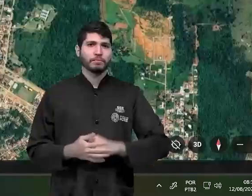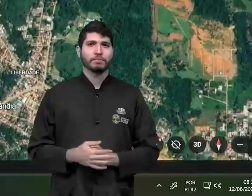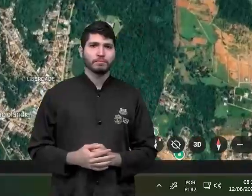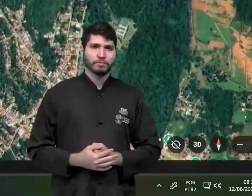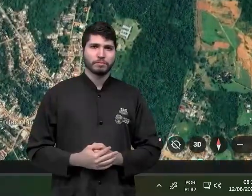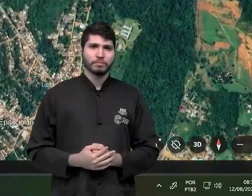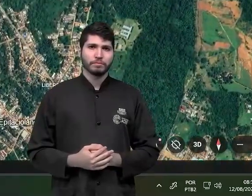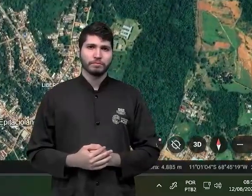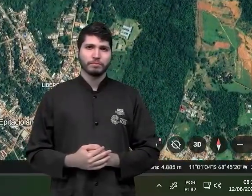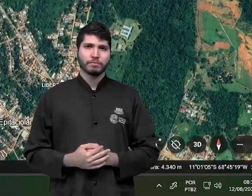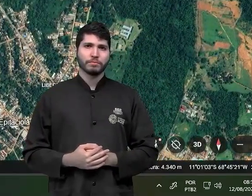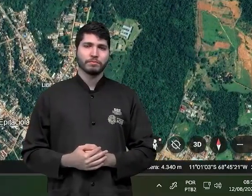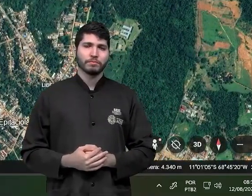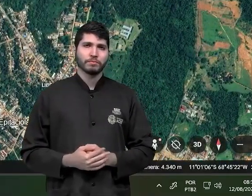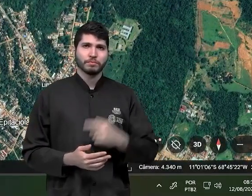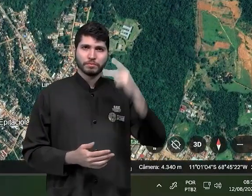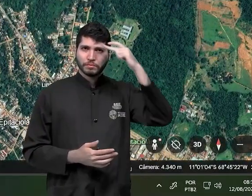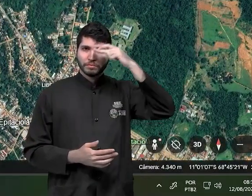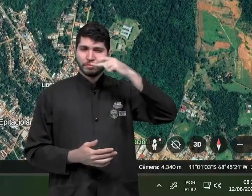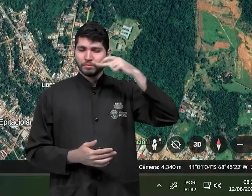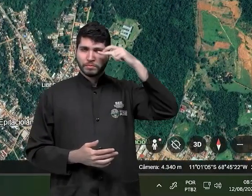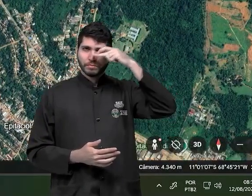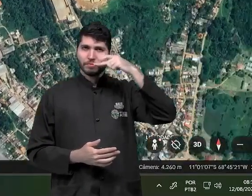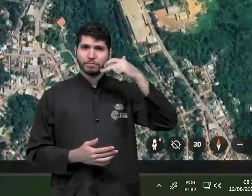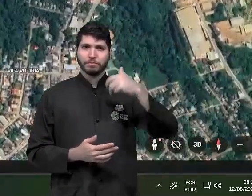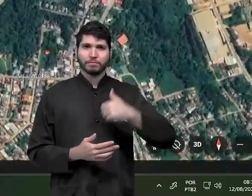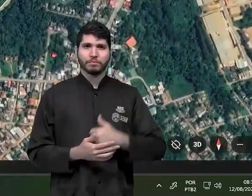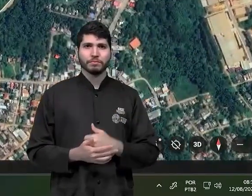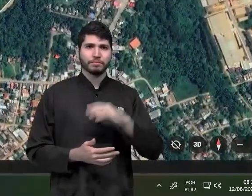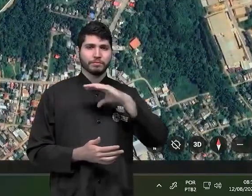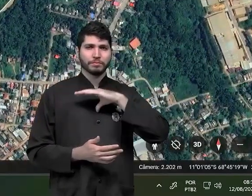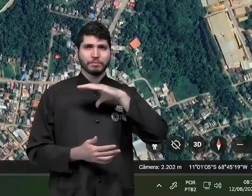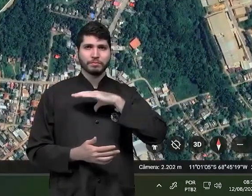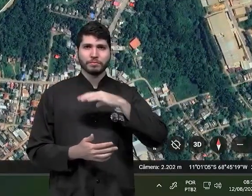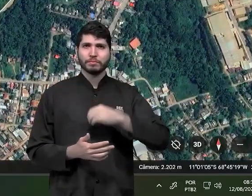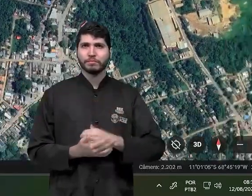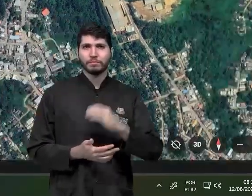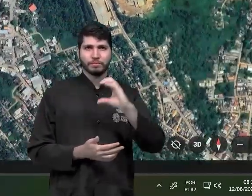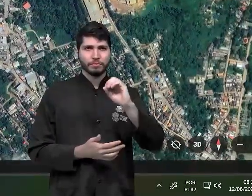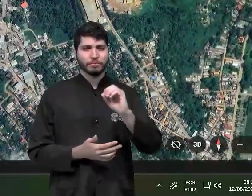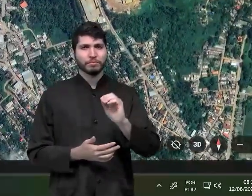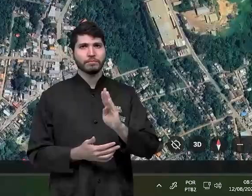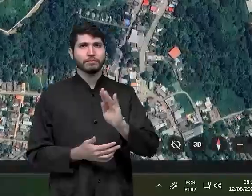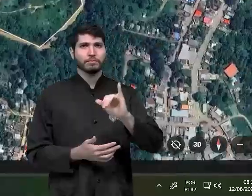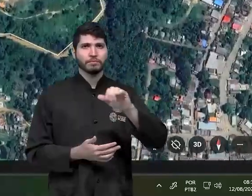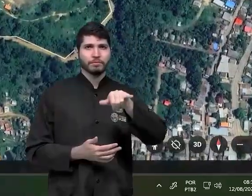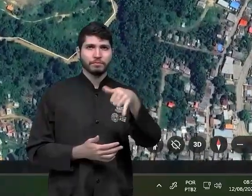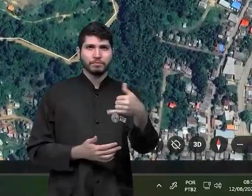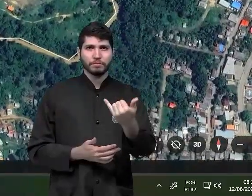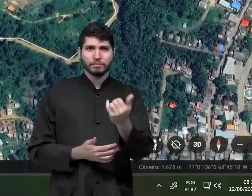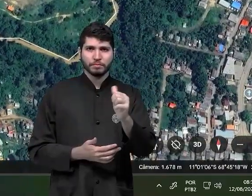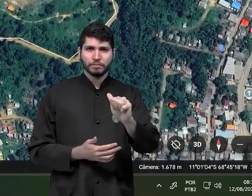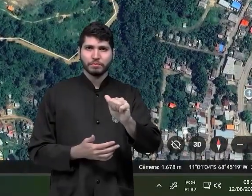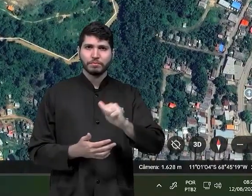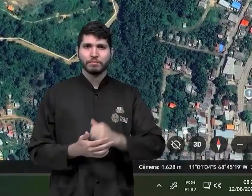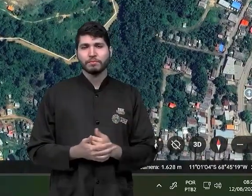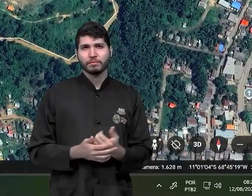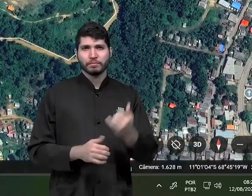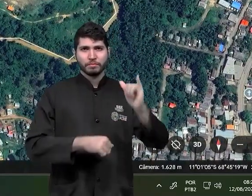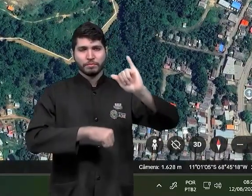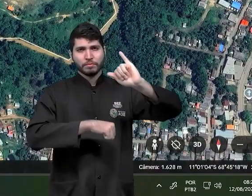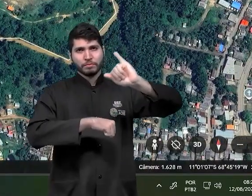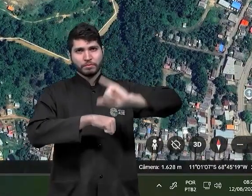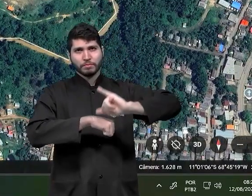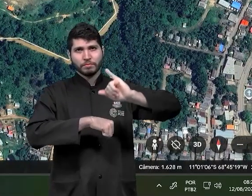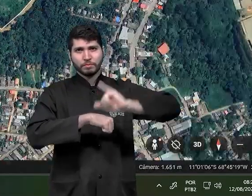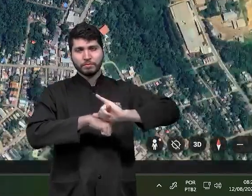bem. Nós temos aqui a Ciudad de Cobija. Cobija, para quem não sabe, é a capital de